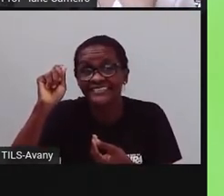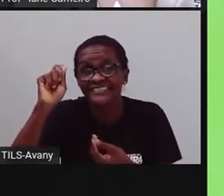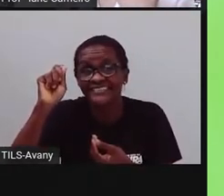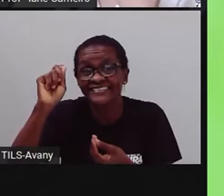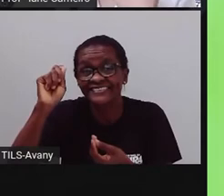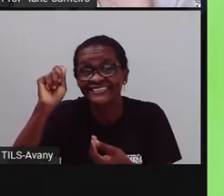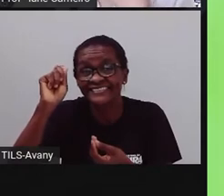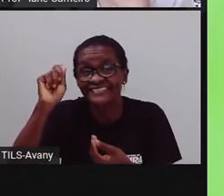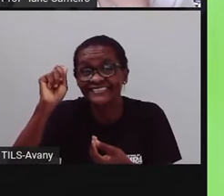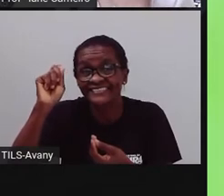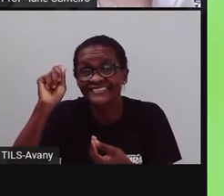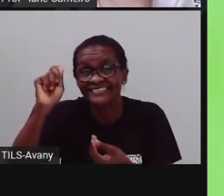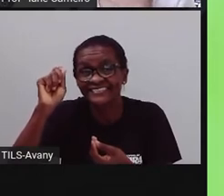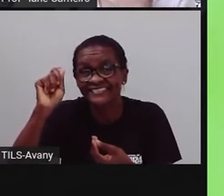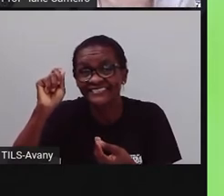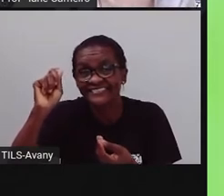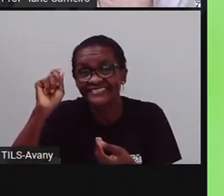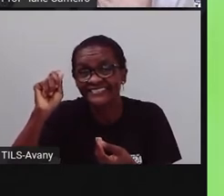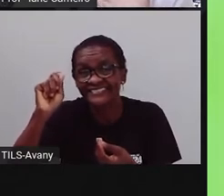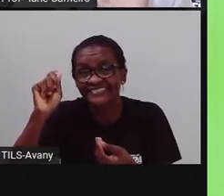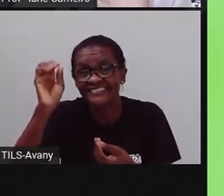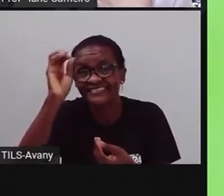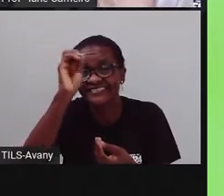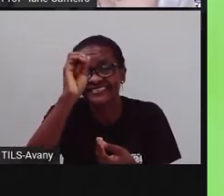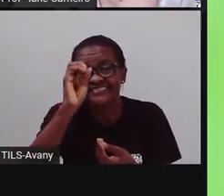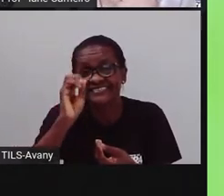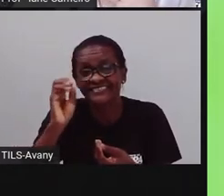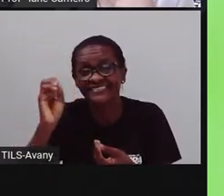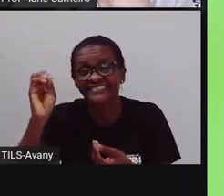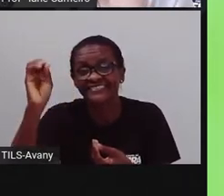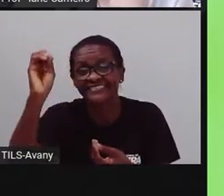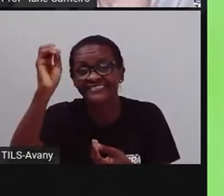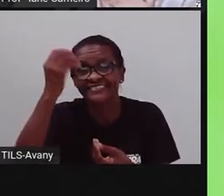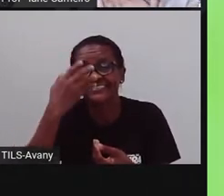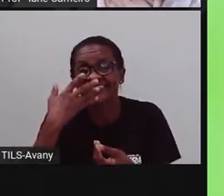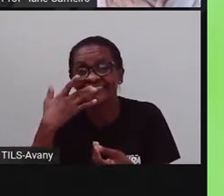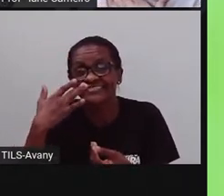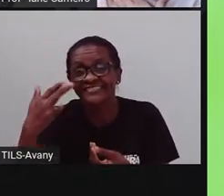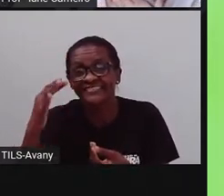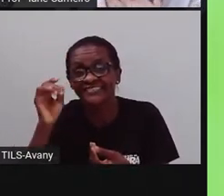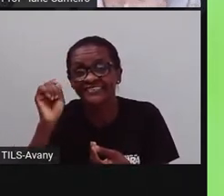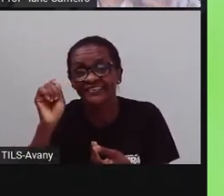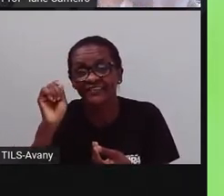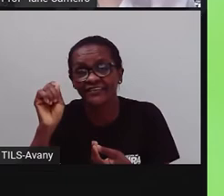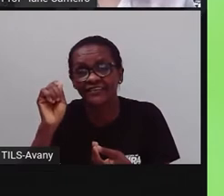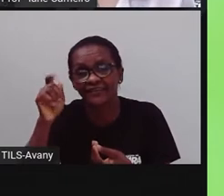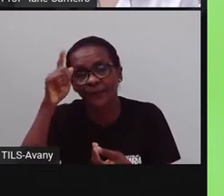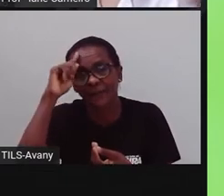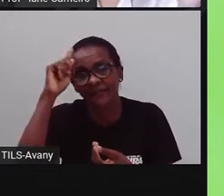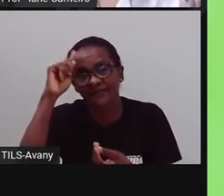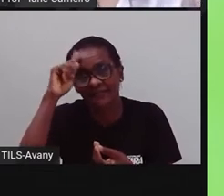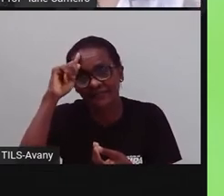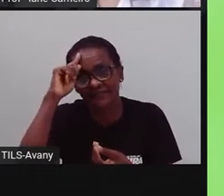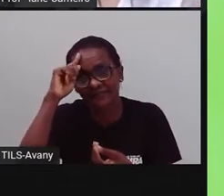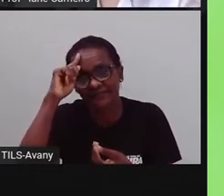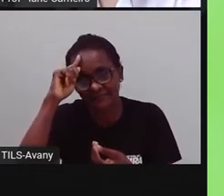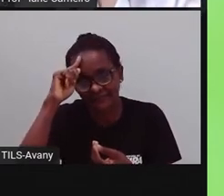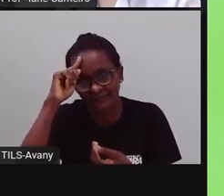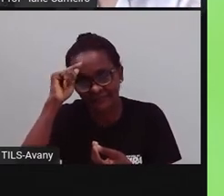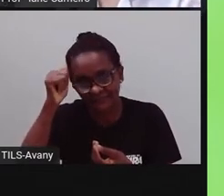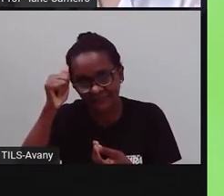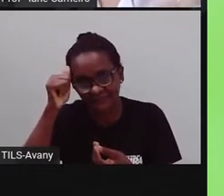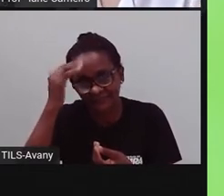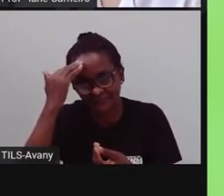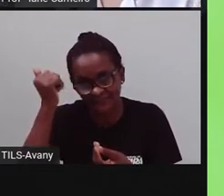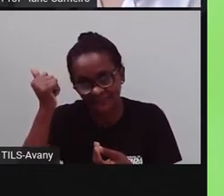o mundo Olha esses esses cinco os coloridos em cima aqui será que são o que pensa em um pouquinho no final eu quero saber se